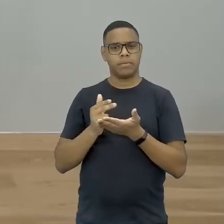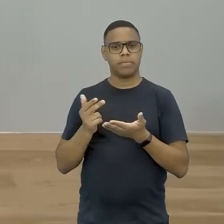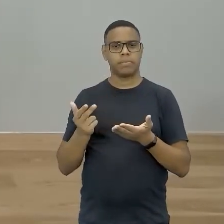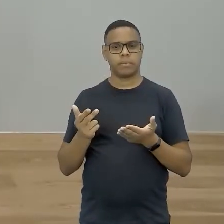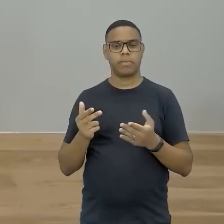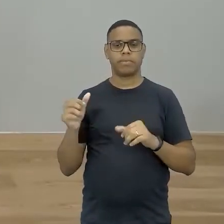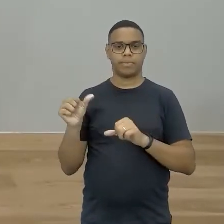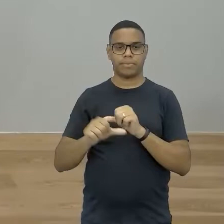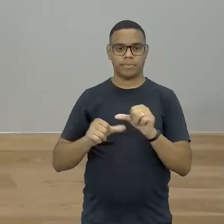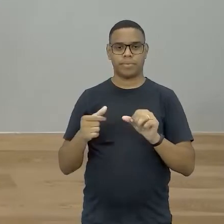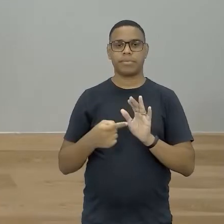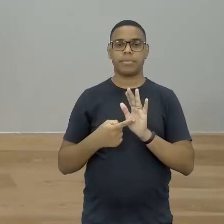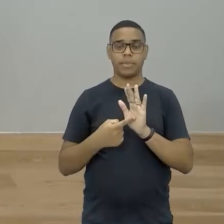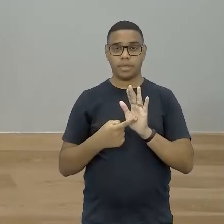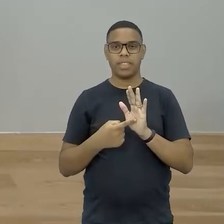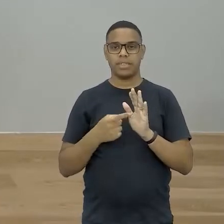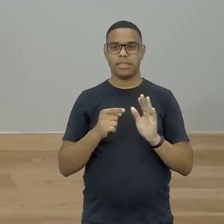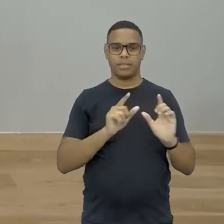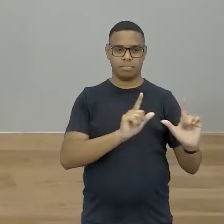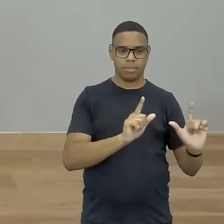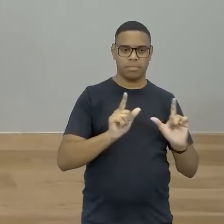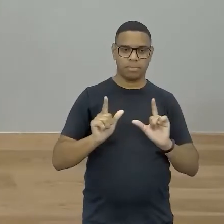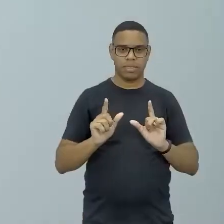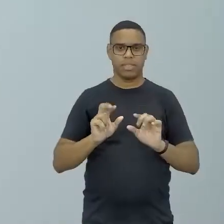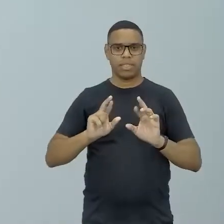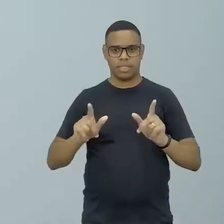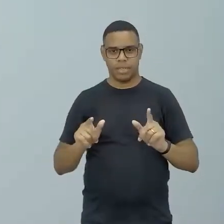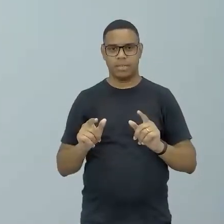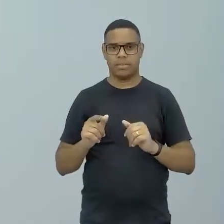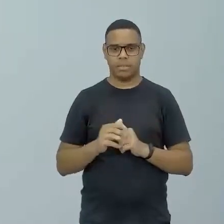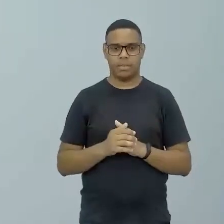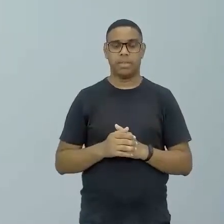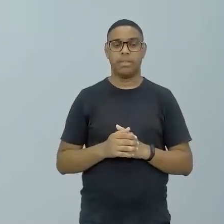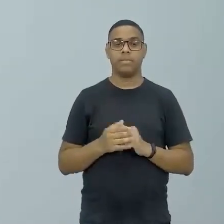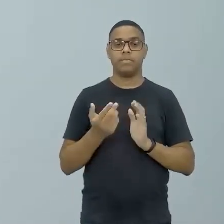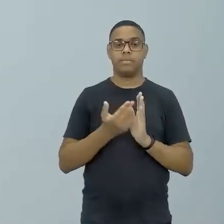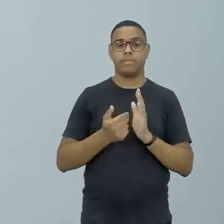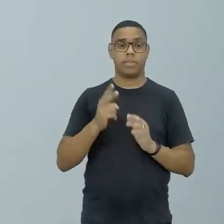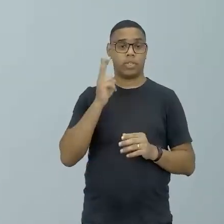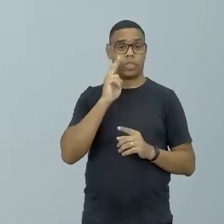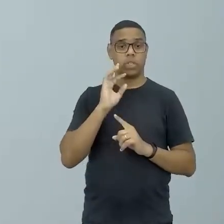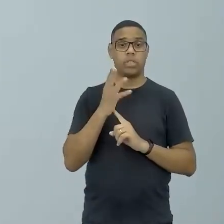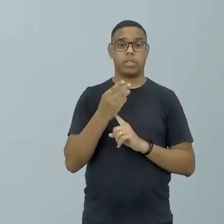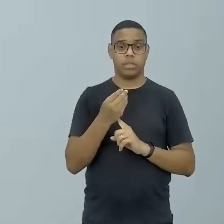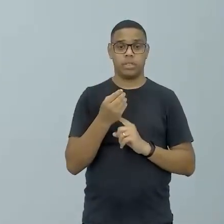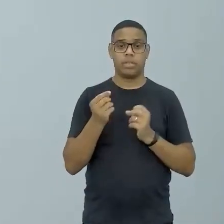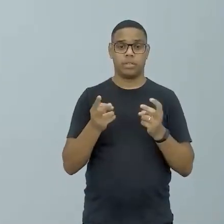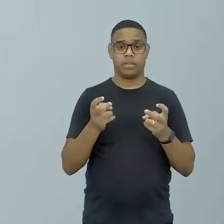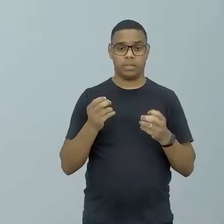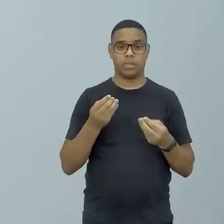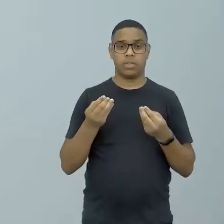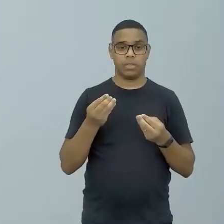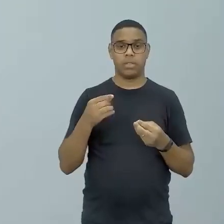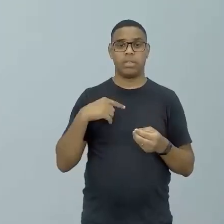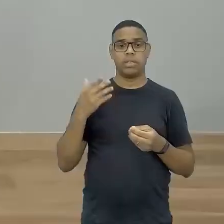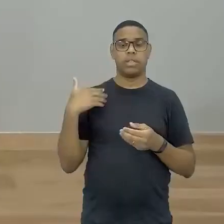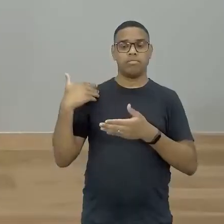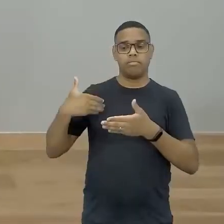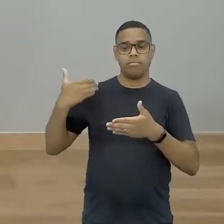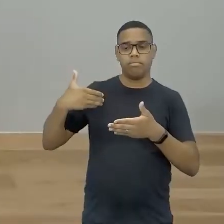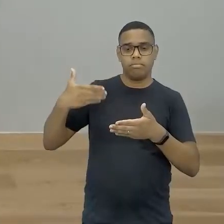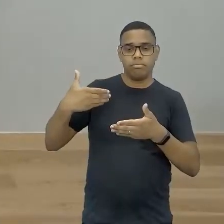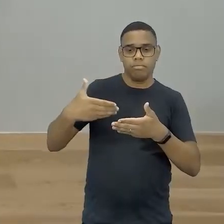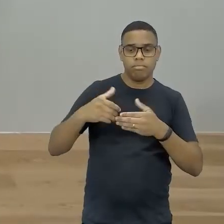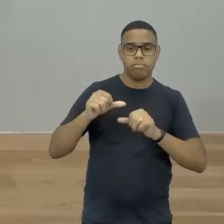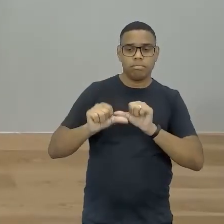de representar a mesma coisa, inclusive a gente tem isso na história da arte, né? A gente percebe o quanto vai mudando isso,